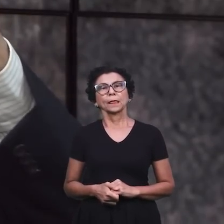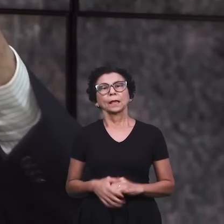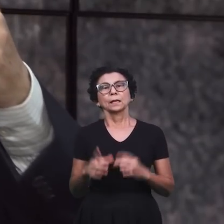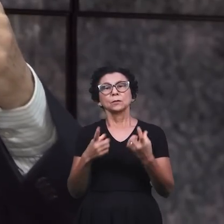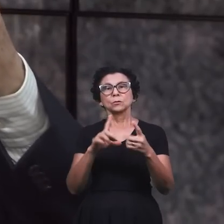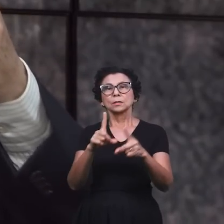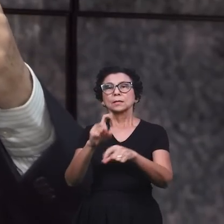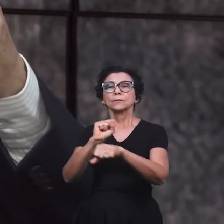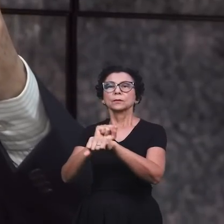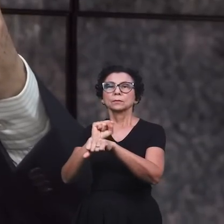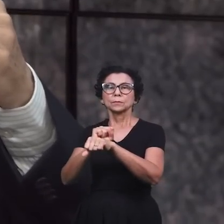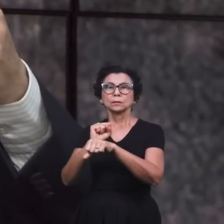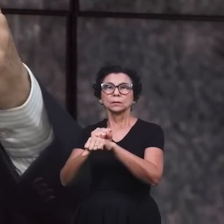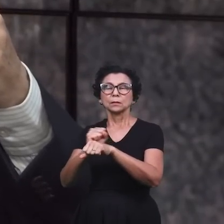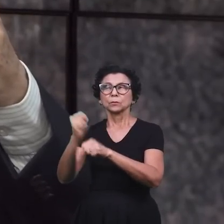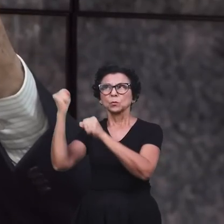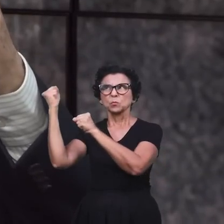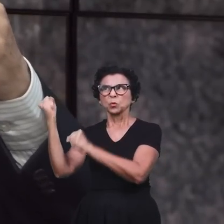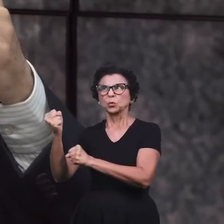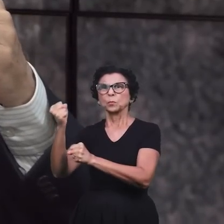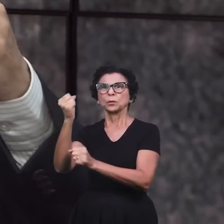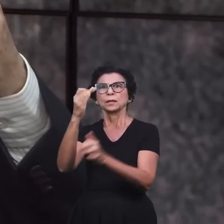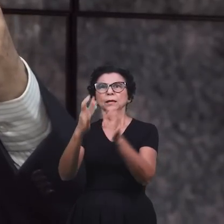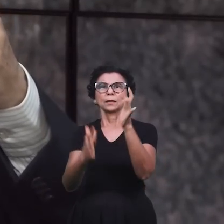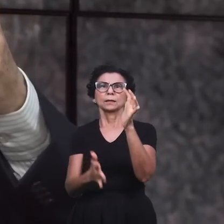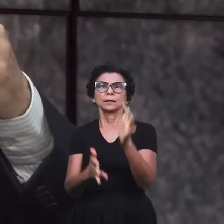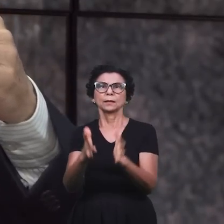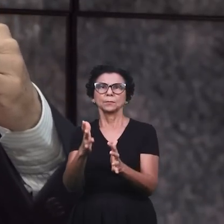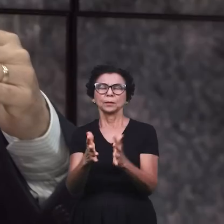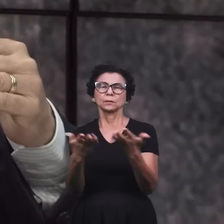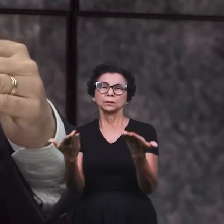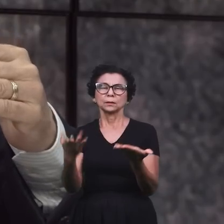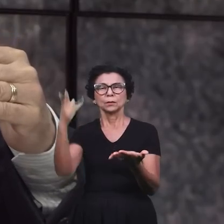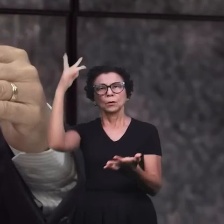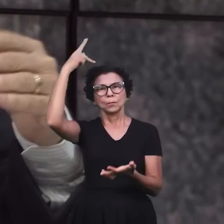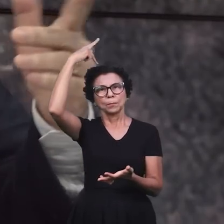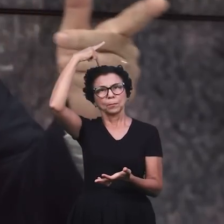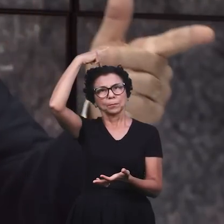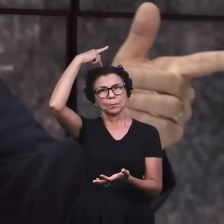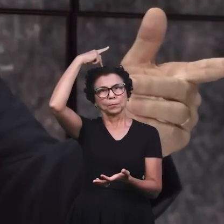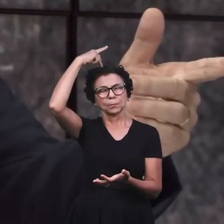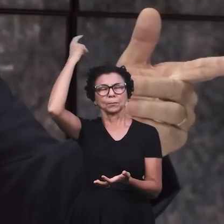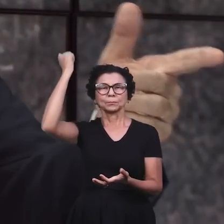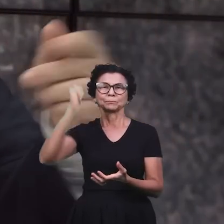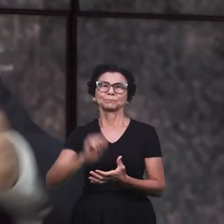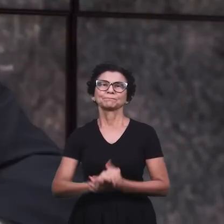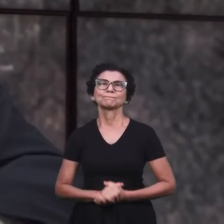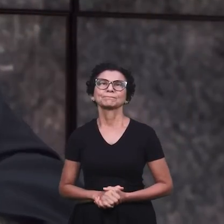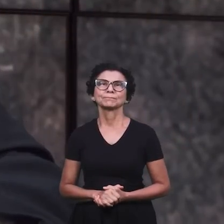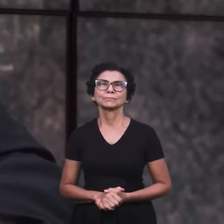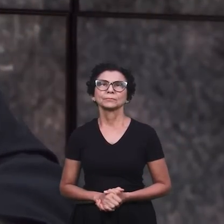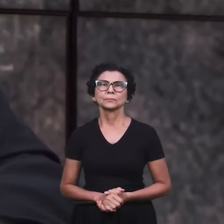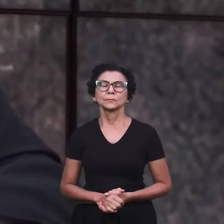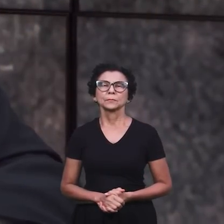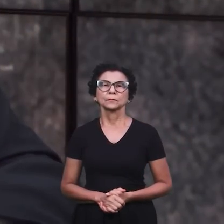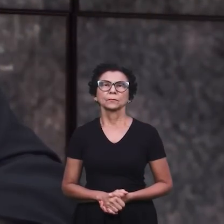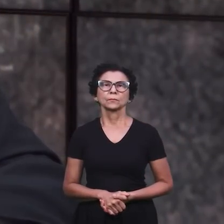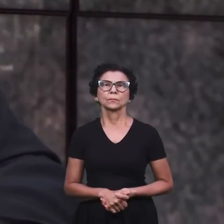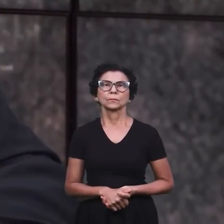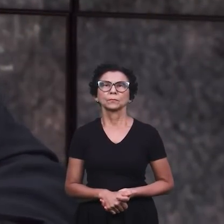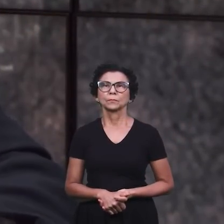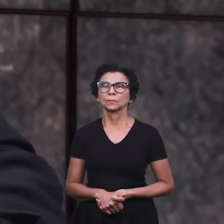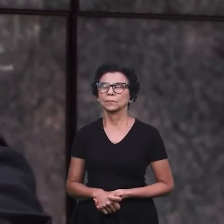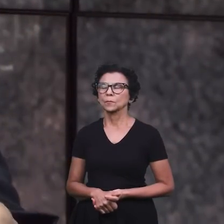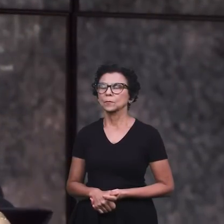que eles seriam revestidos de poder, que seria o Pentecostes. Vou pedir o pastor